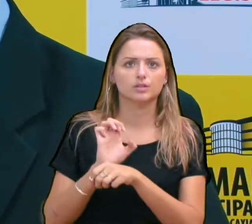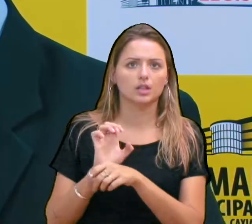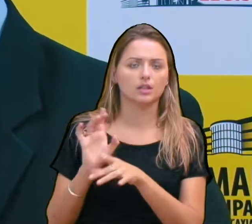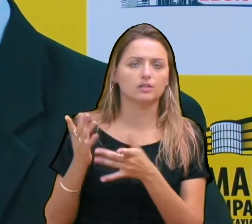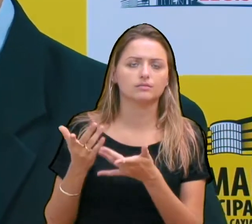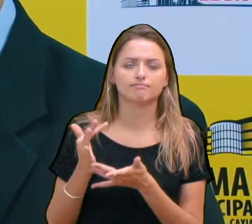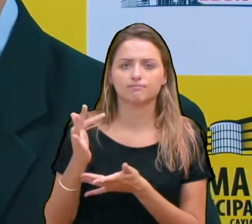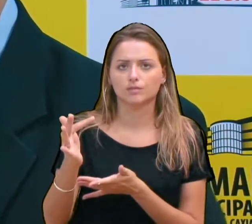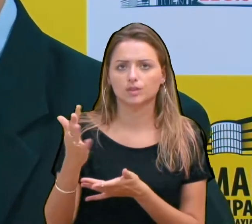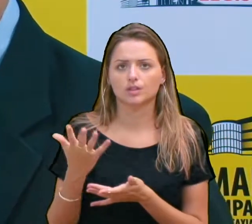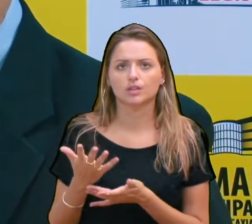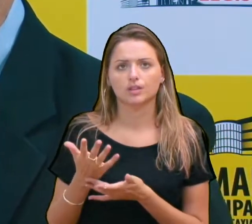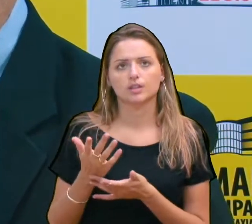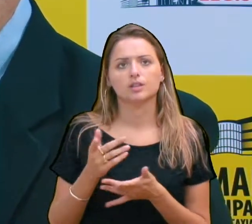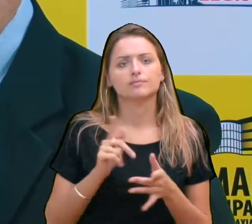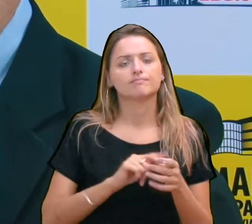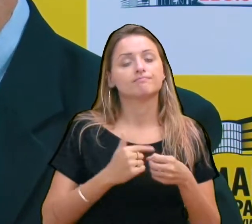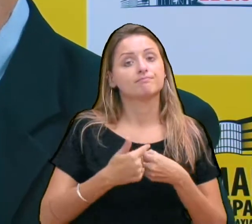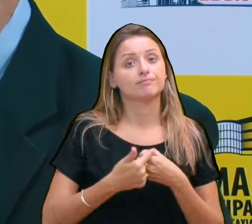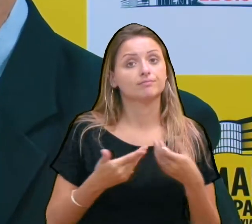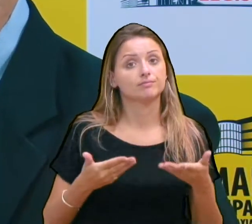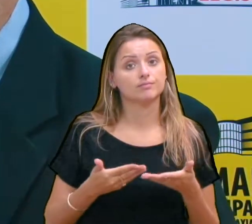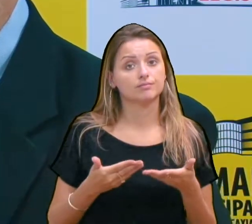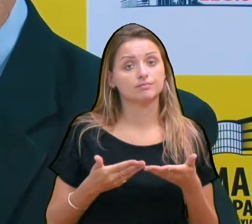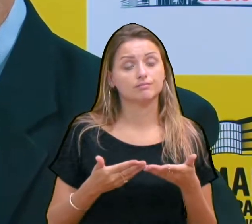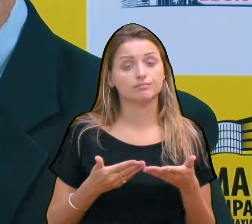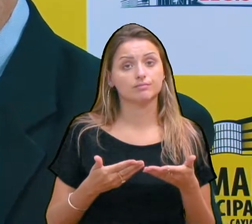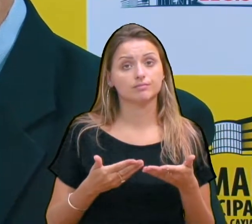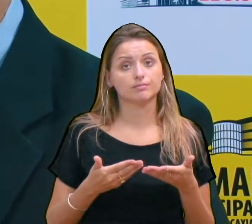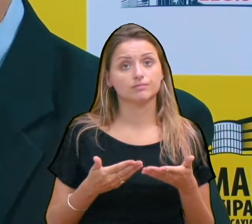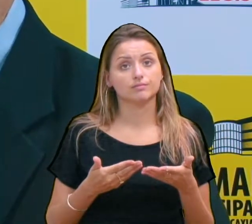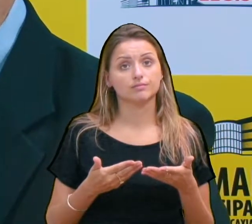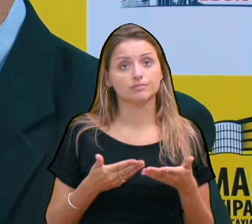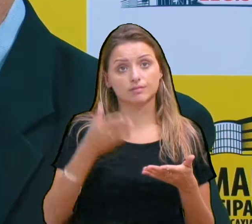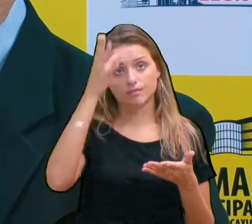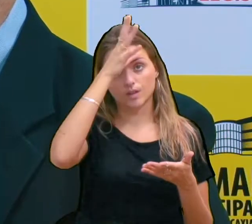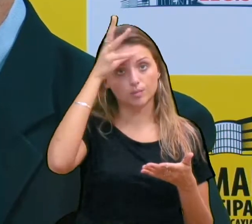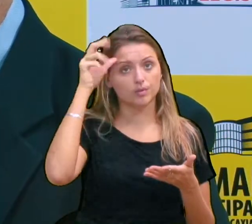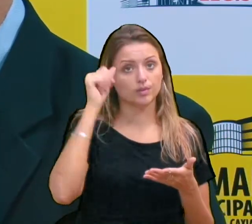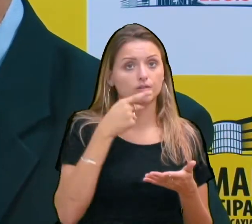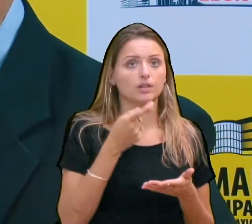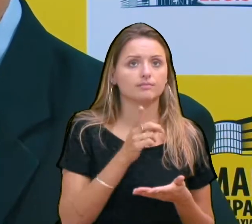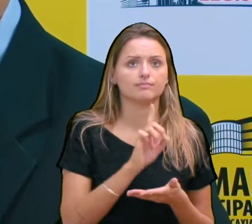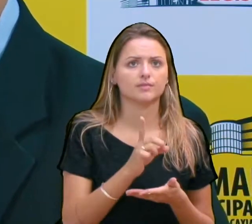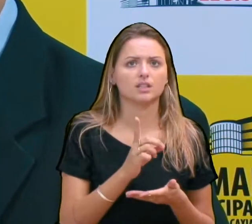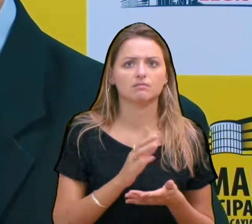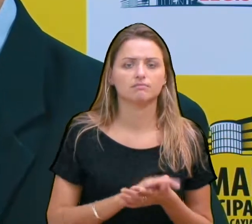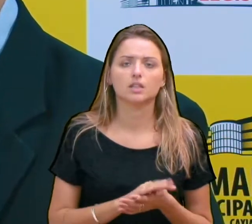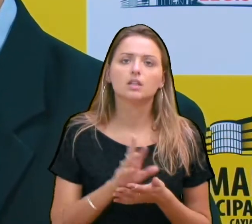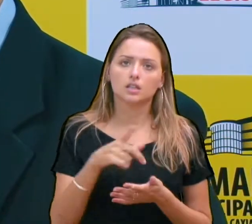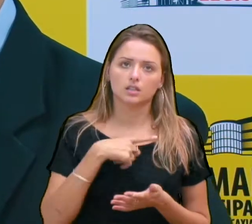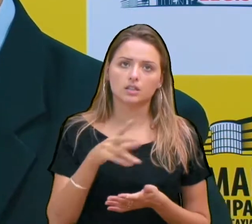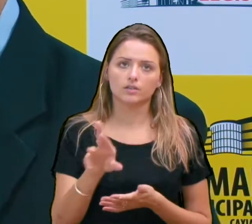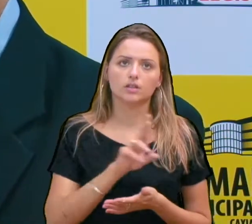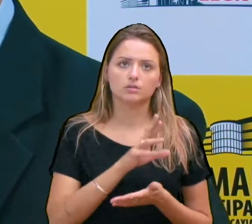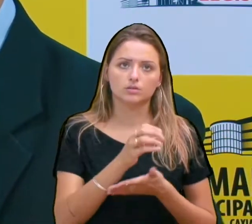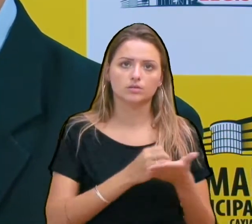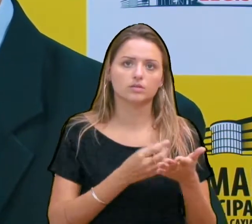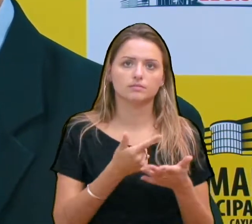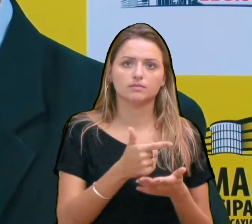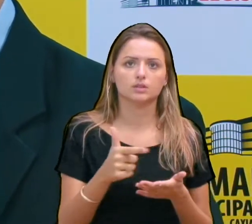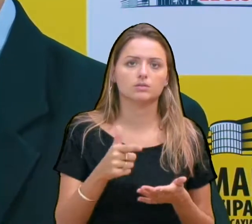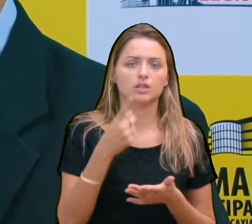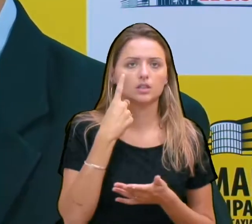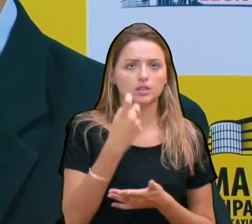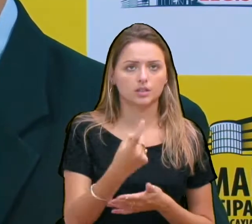União, várias. Então, o município está simplesmente dizendo, não, bom, e foi respondido, né? Nós não temos mais